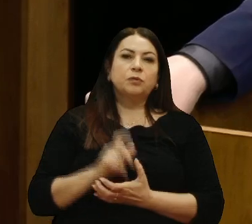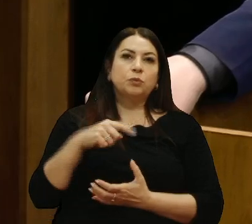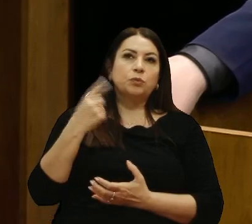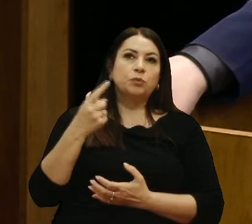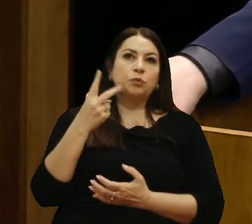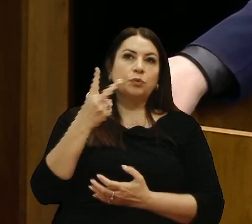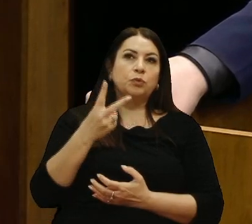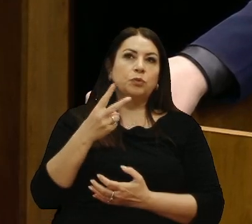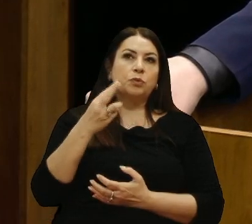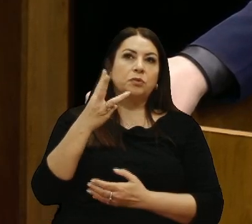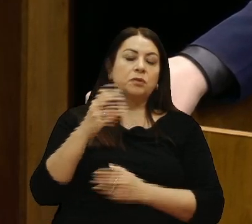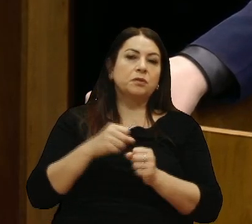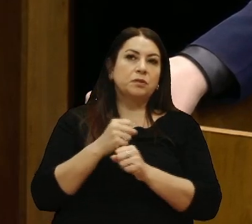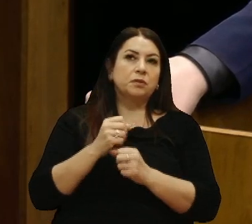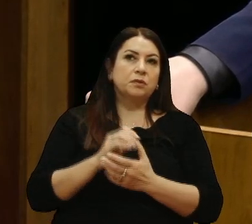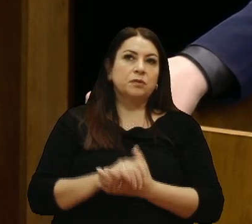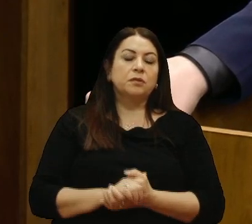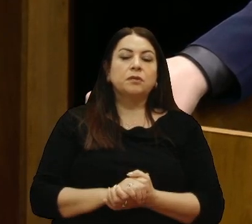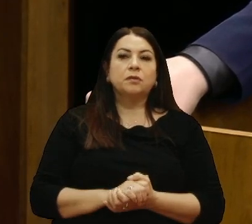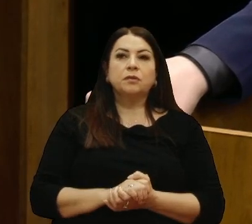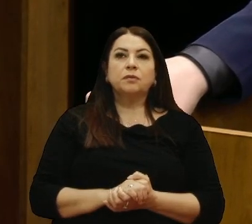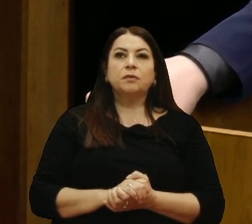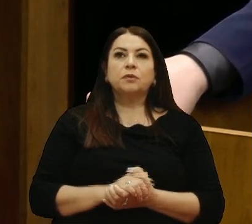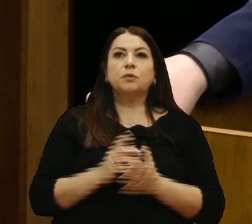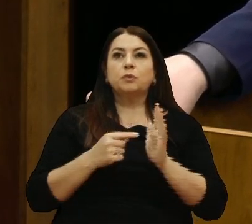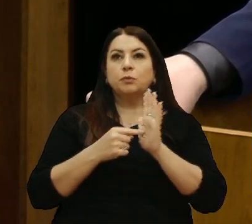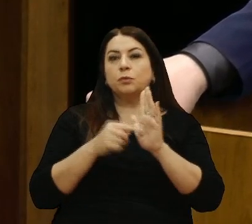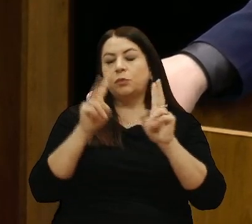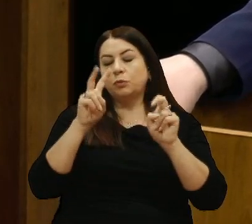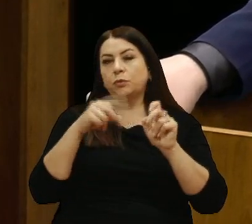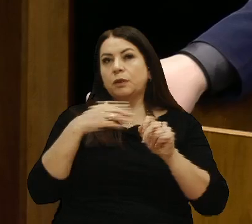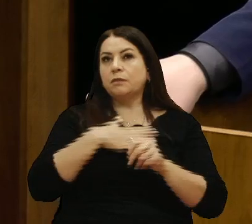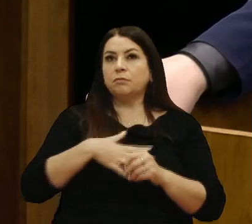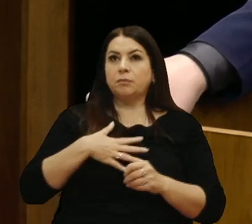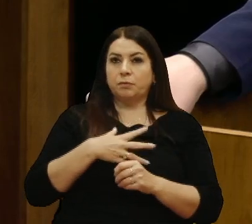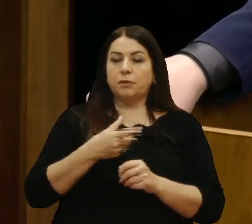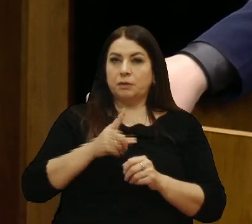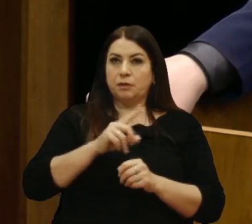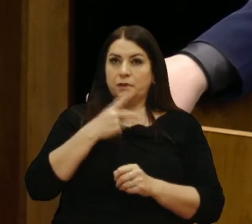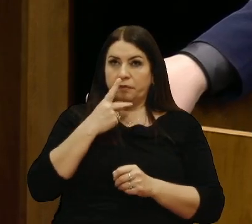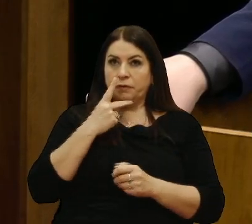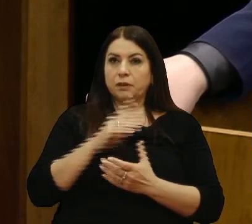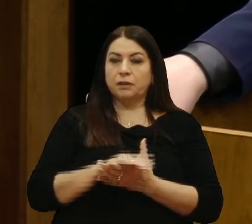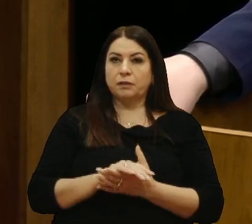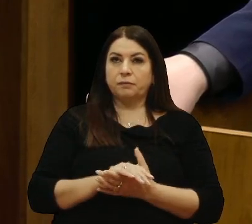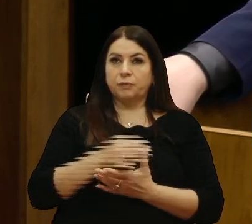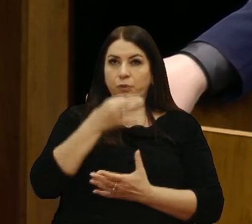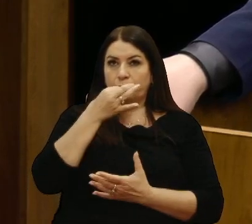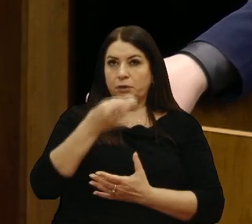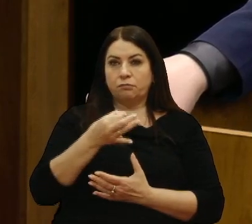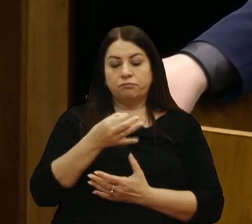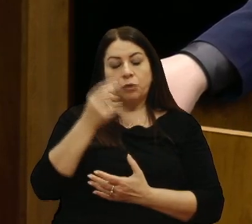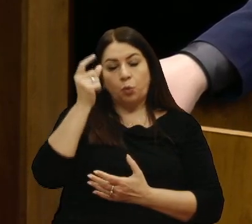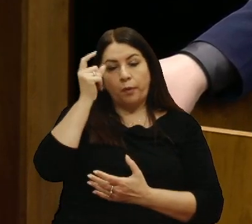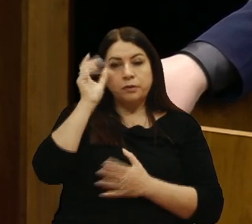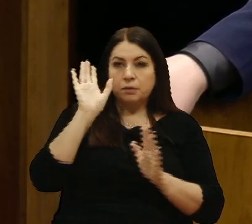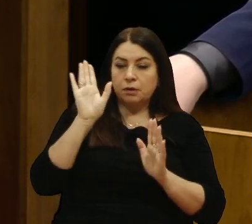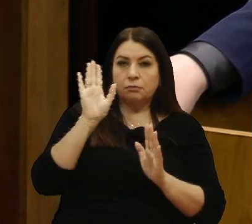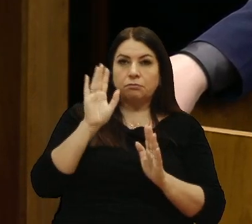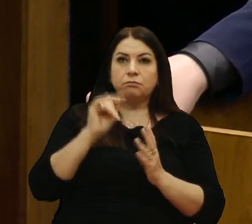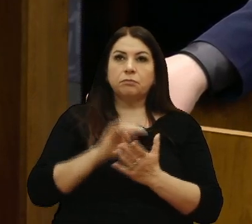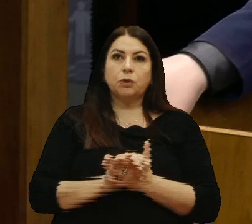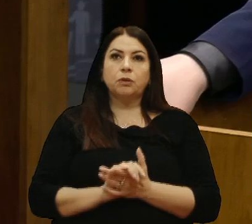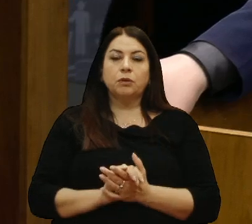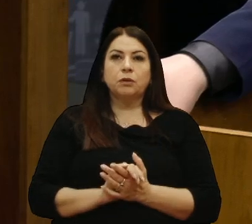2 ou 3 anos, e é um assunto que nos traz satisfação. Mas antes disso, quero só fazer um comentário aqui, por coincidência, me vem amanhã